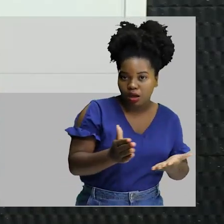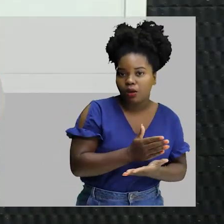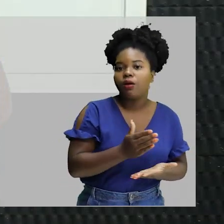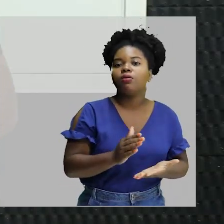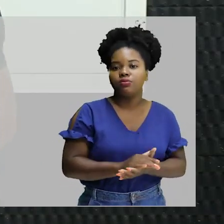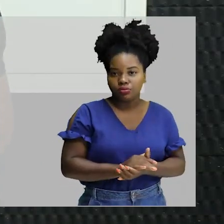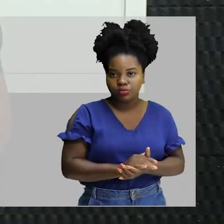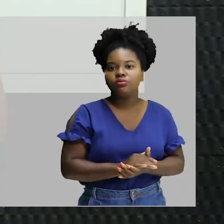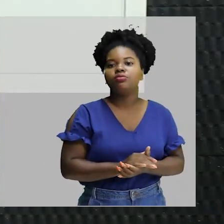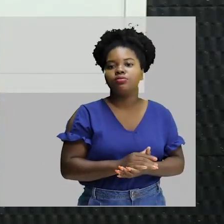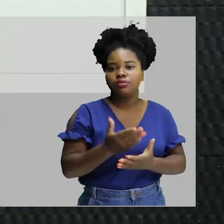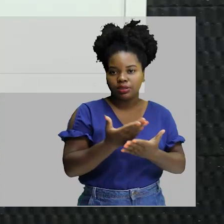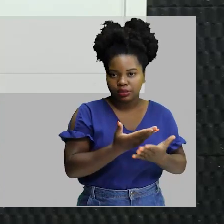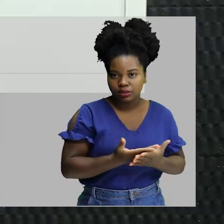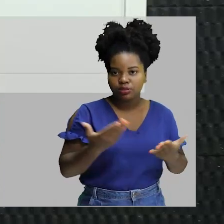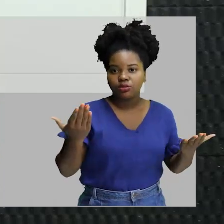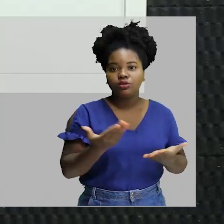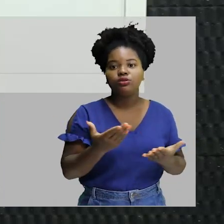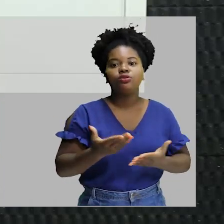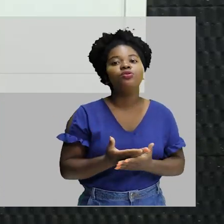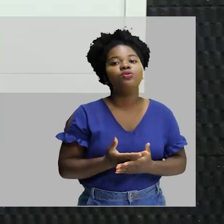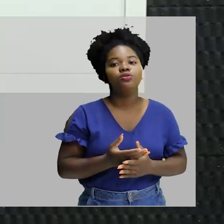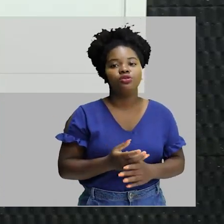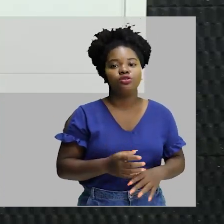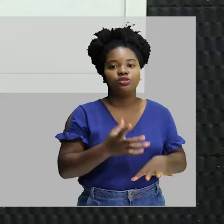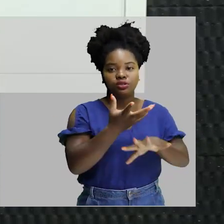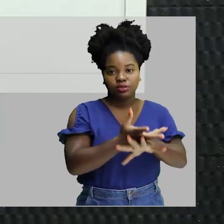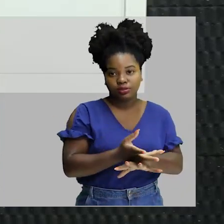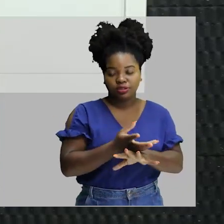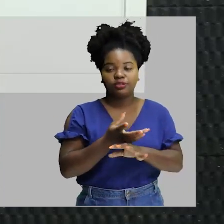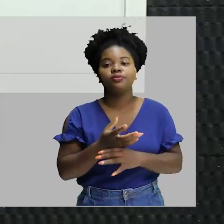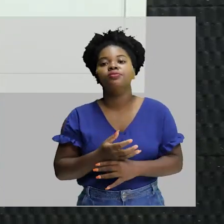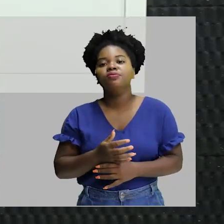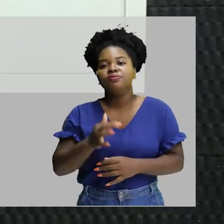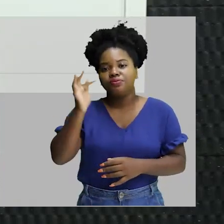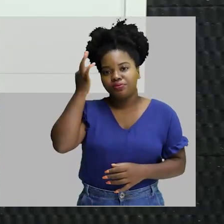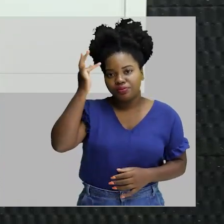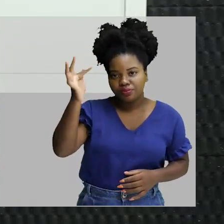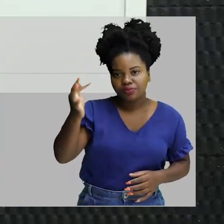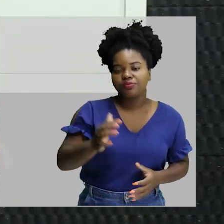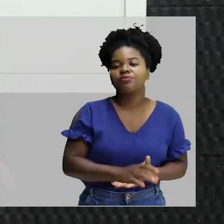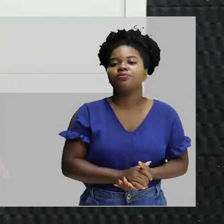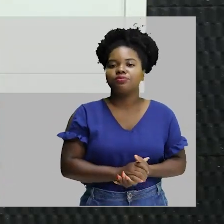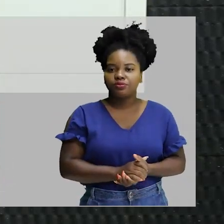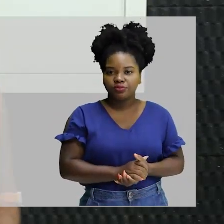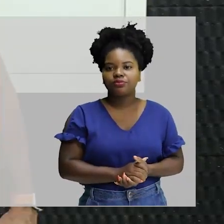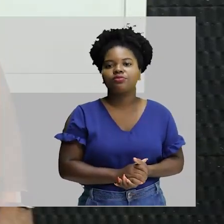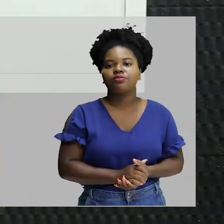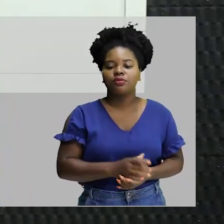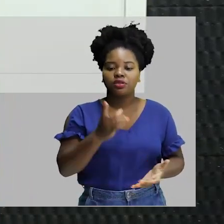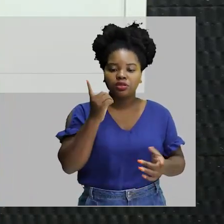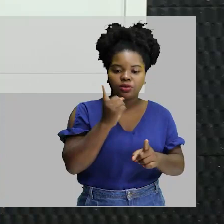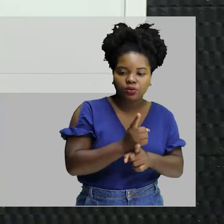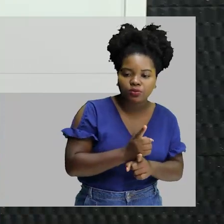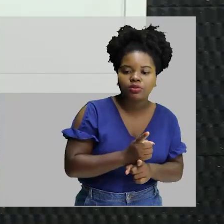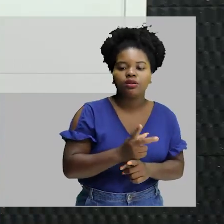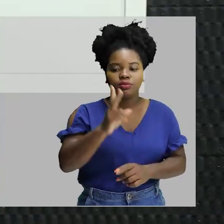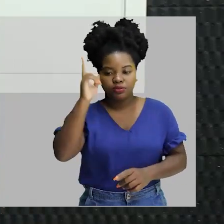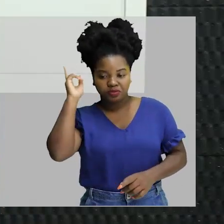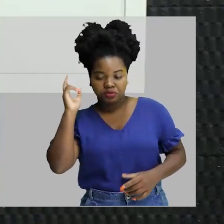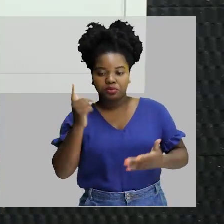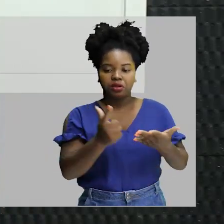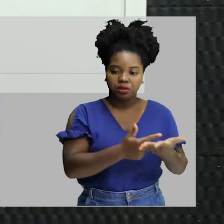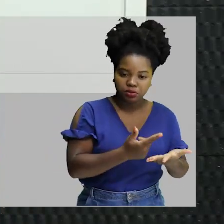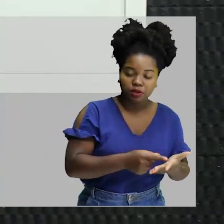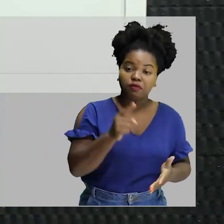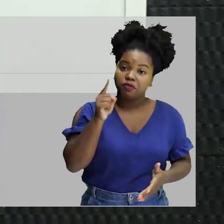legais, interessantes que vocês, claro, encontram no dia a dia, que vocês encontram nos livros, encontram nos vestibulares também, você que é